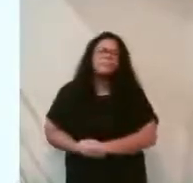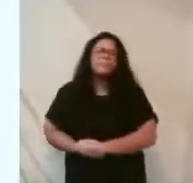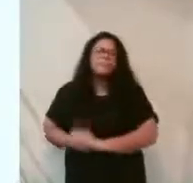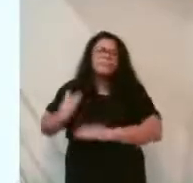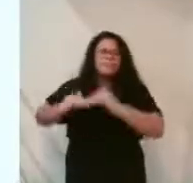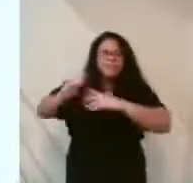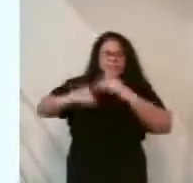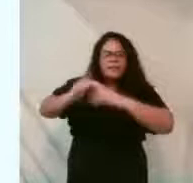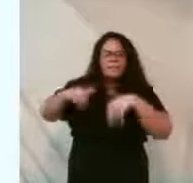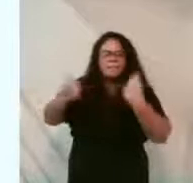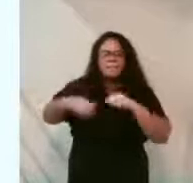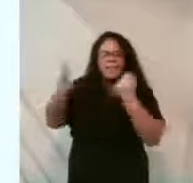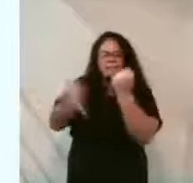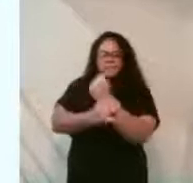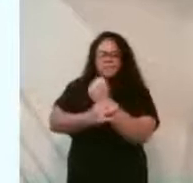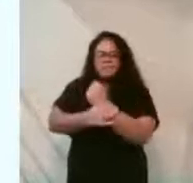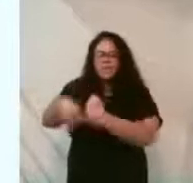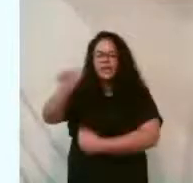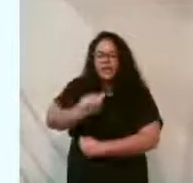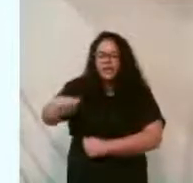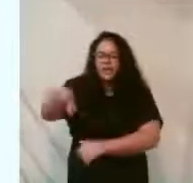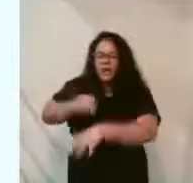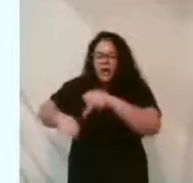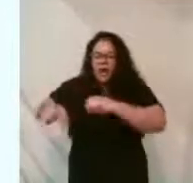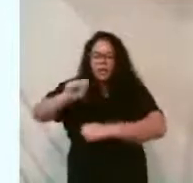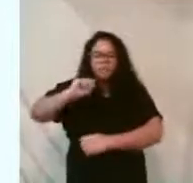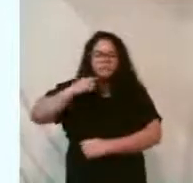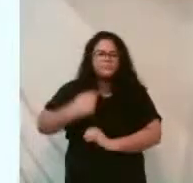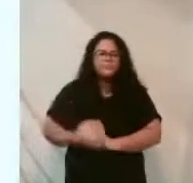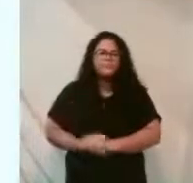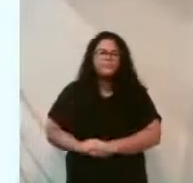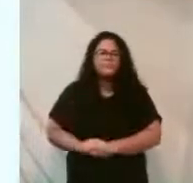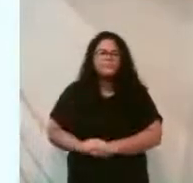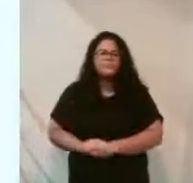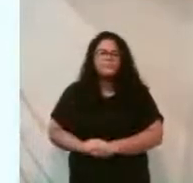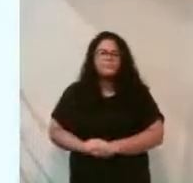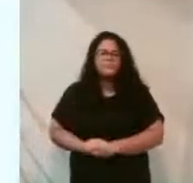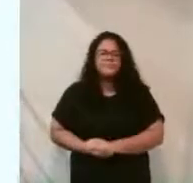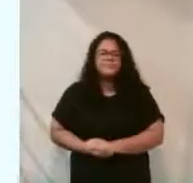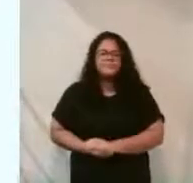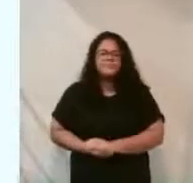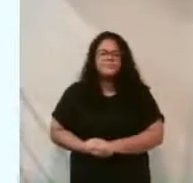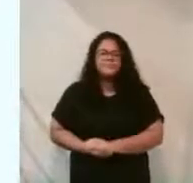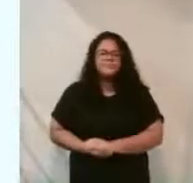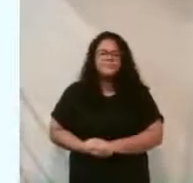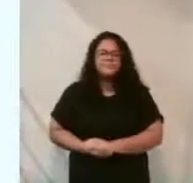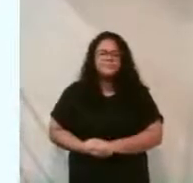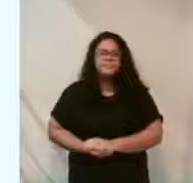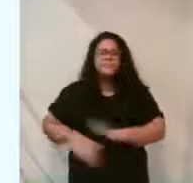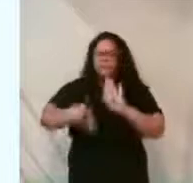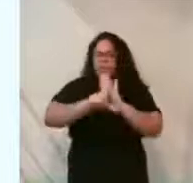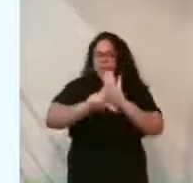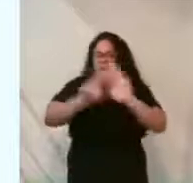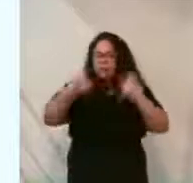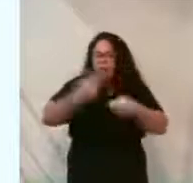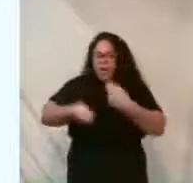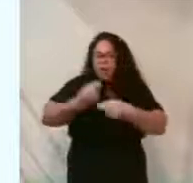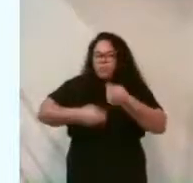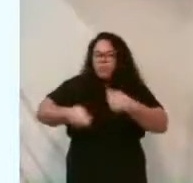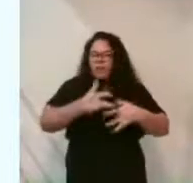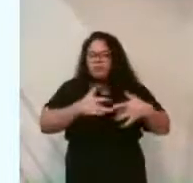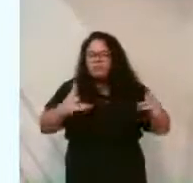organização dos catadores em logística de gestão administrativa, legislação de contabilidade, economia circular e